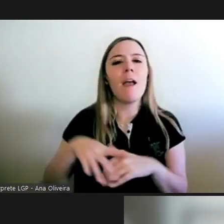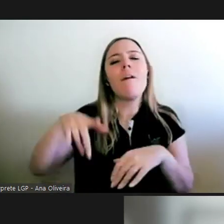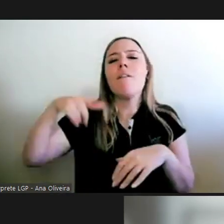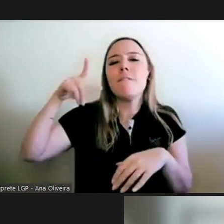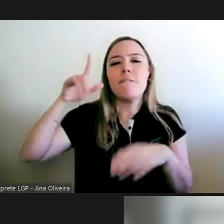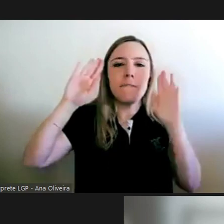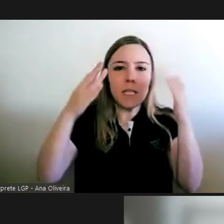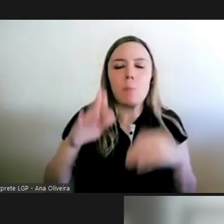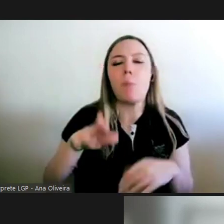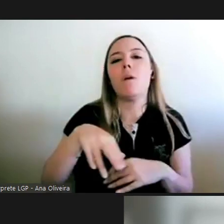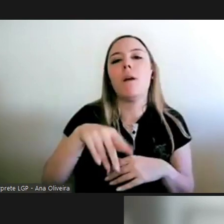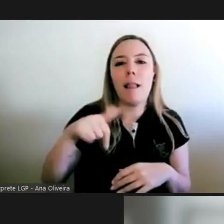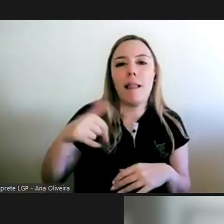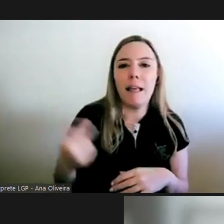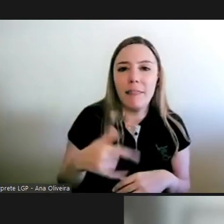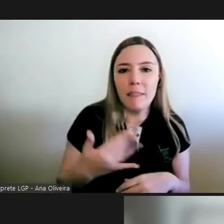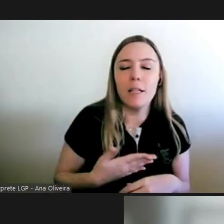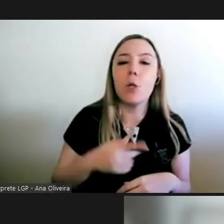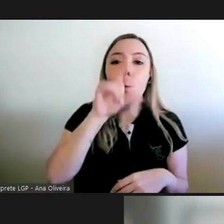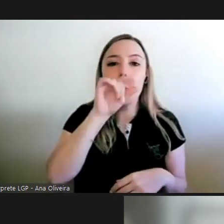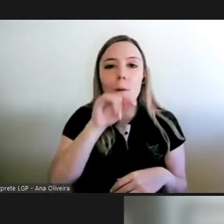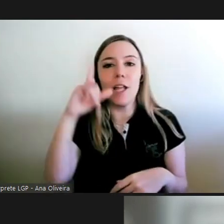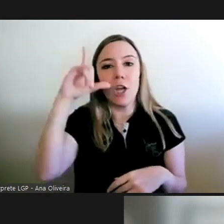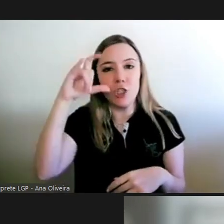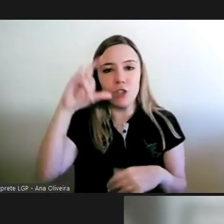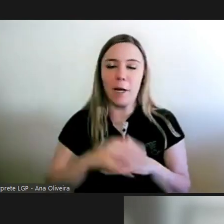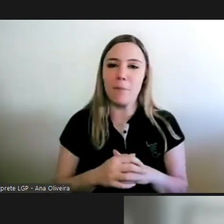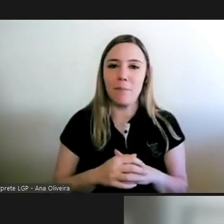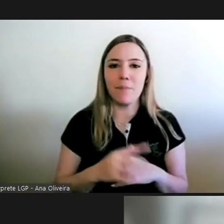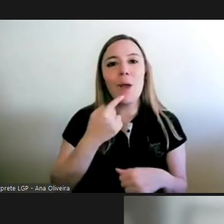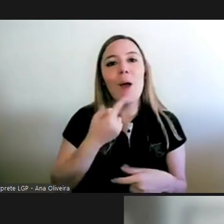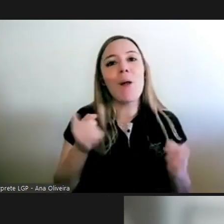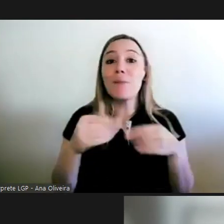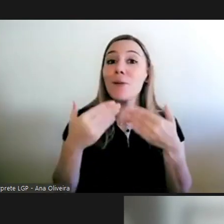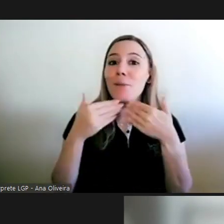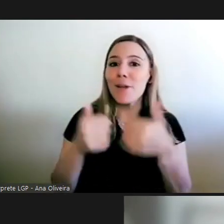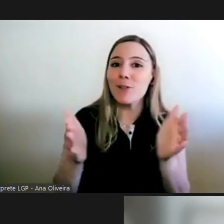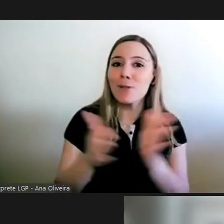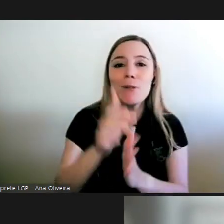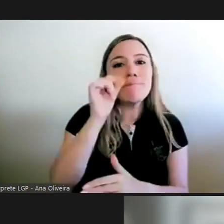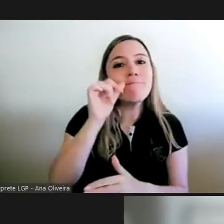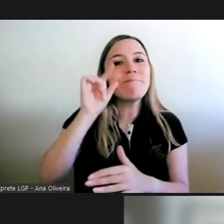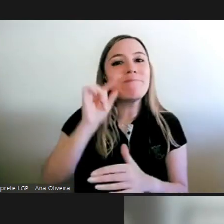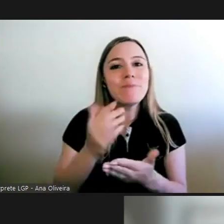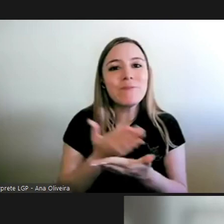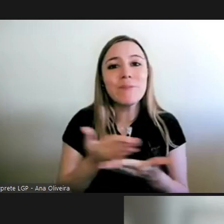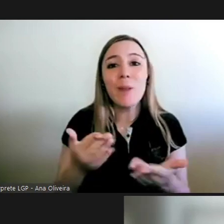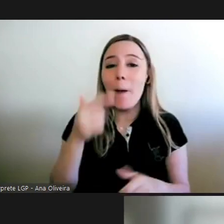LinkedIn, Twitter e Instagram. Mais uma vez, muito obrigada a todos e a todas